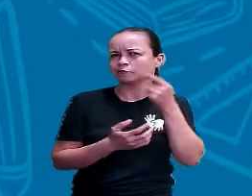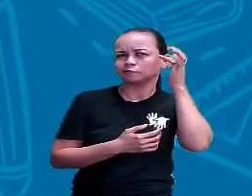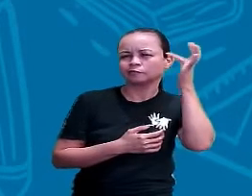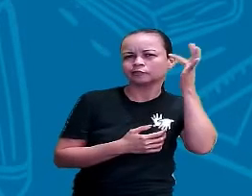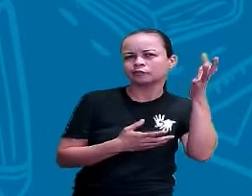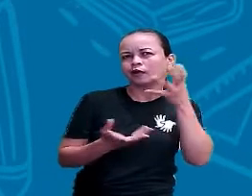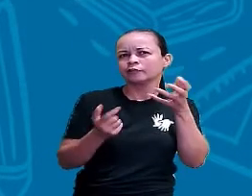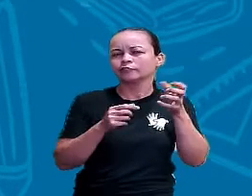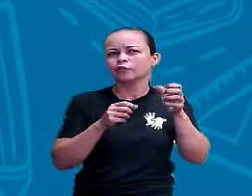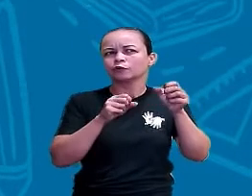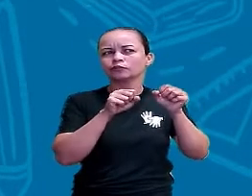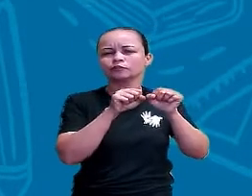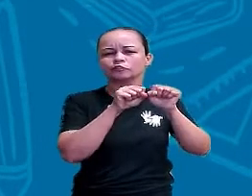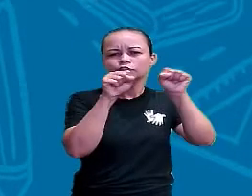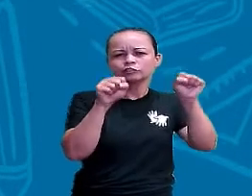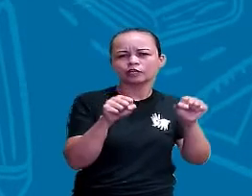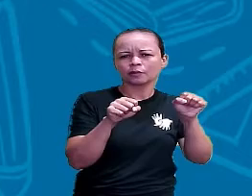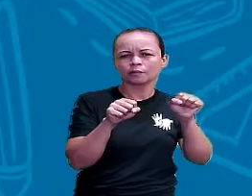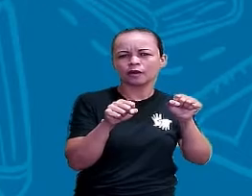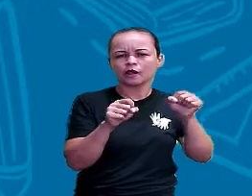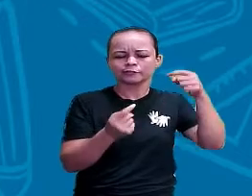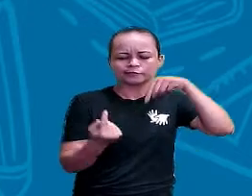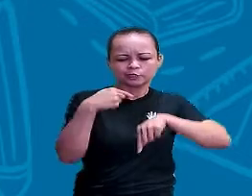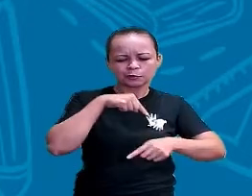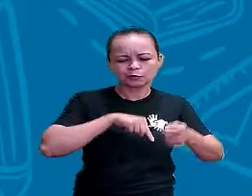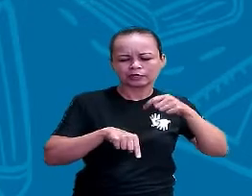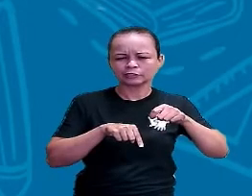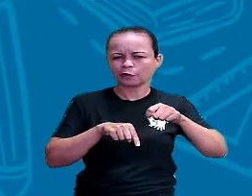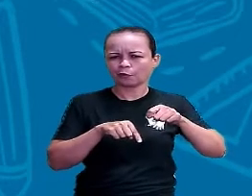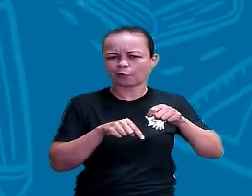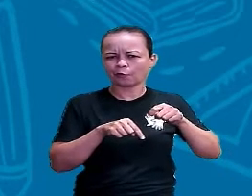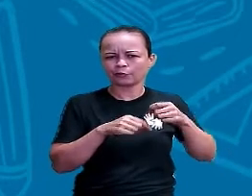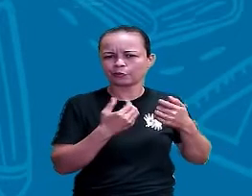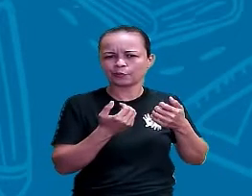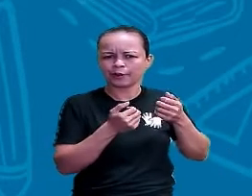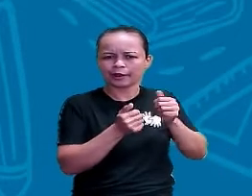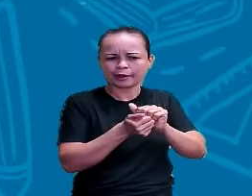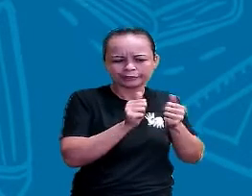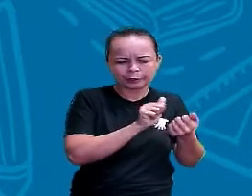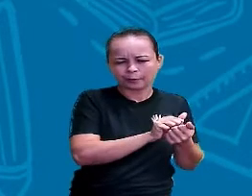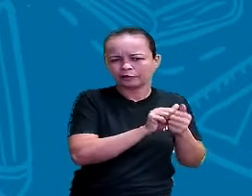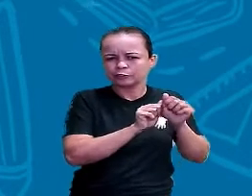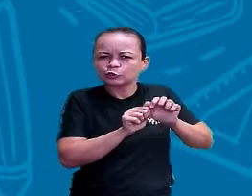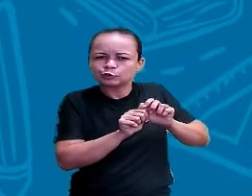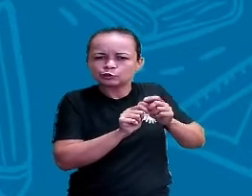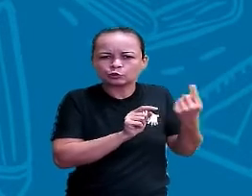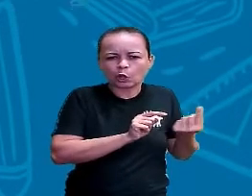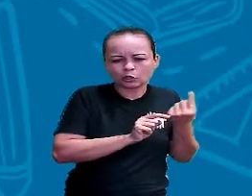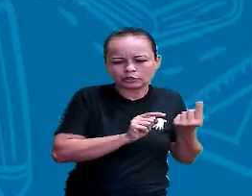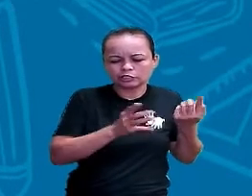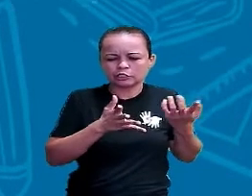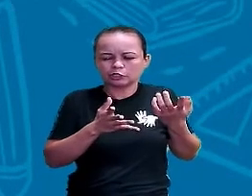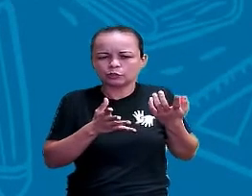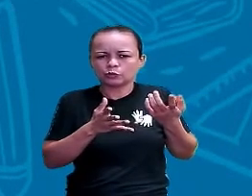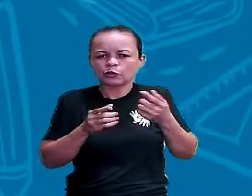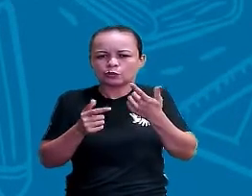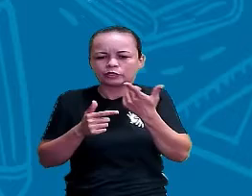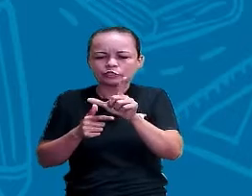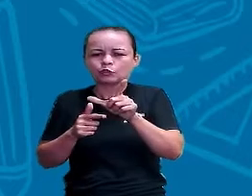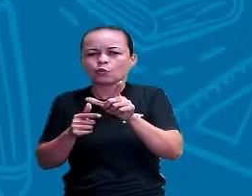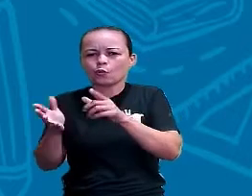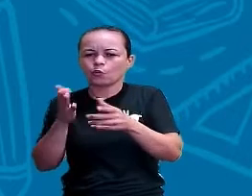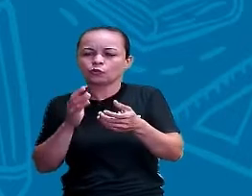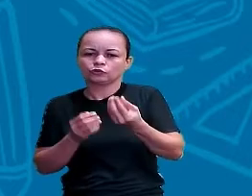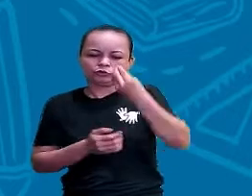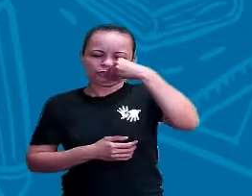sistema circulatório, ele atua independente do sistema respiratório, independente do sistema digestivo, que é o próximo sistema que a